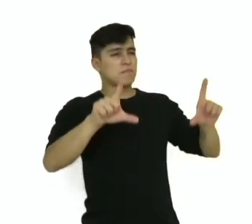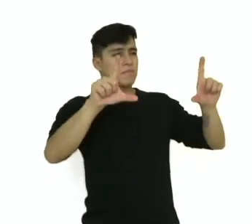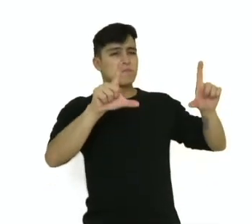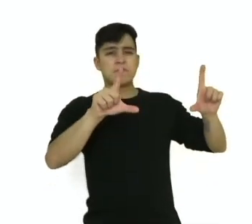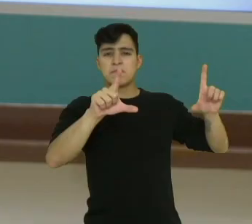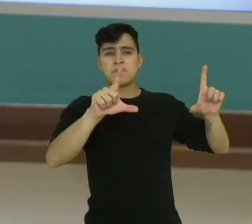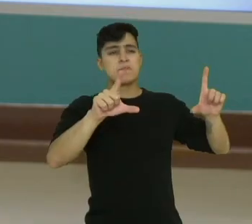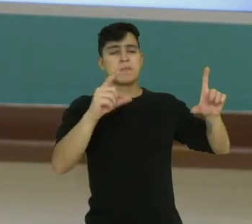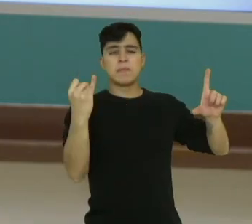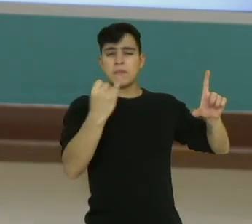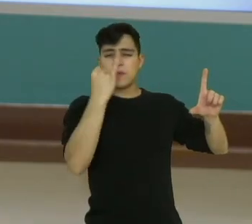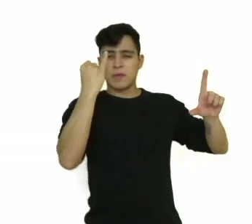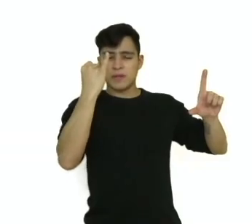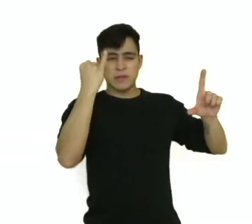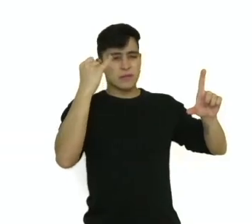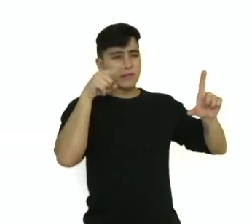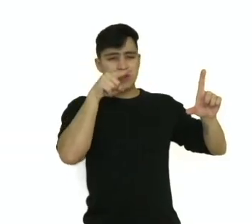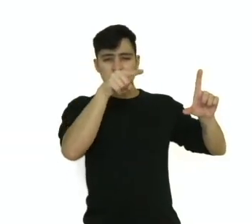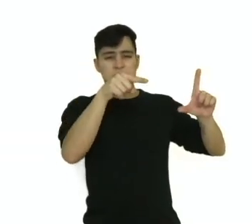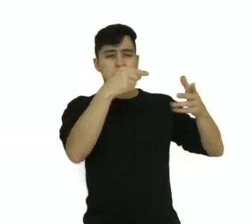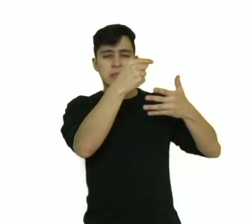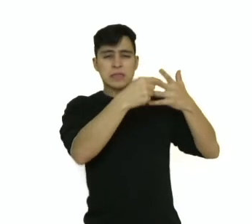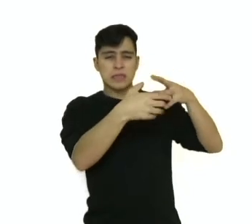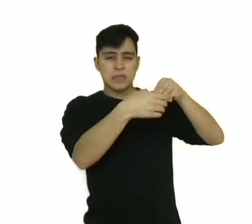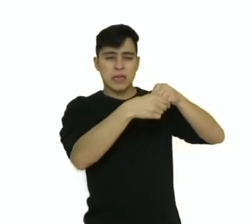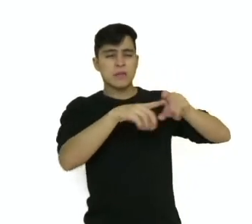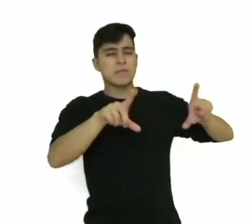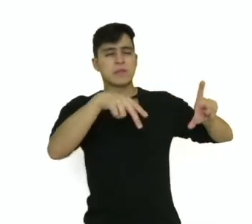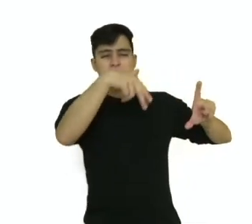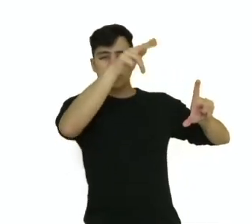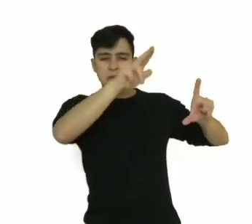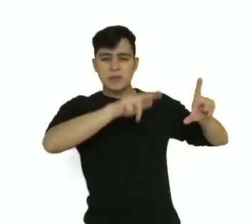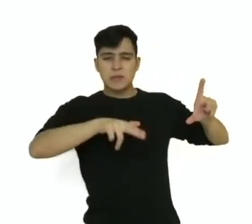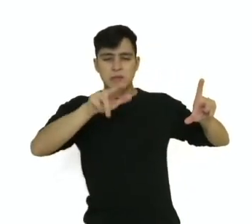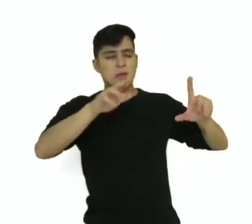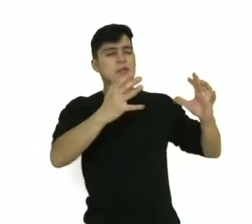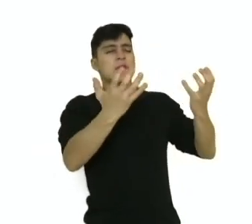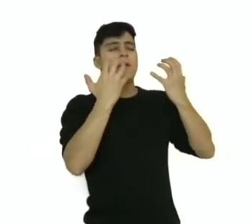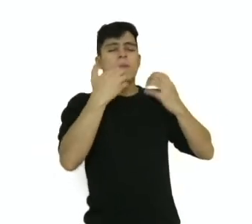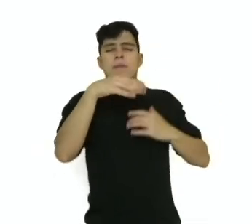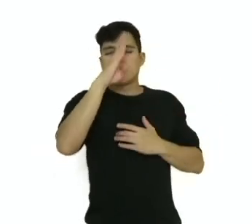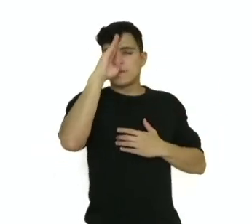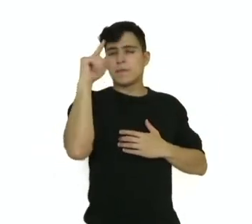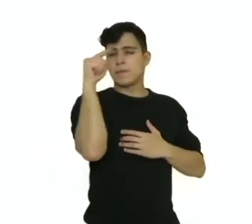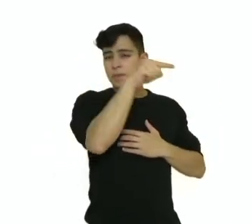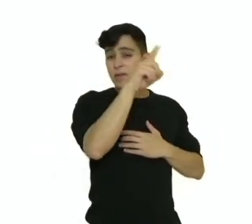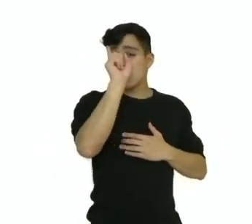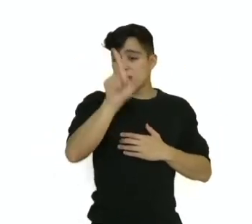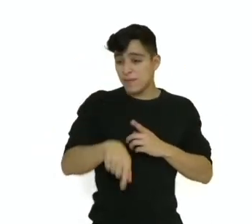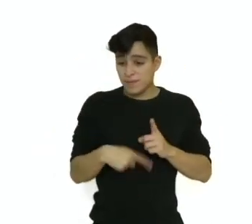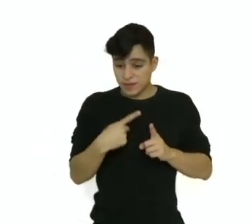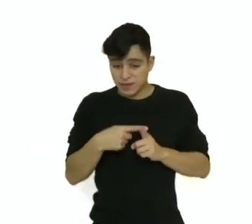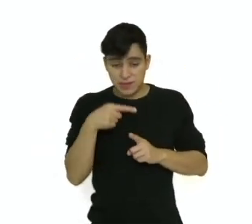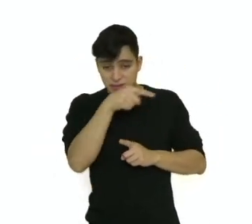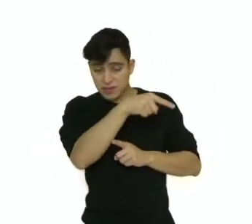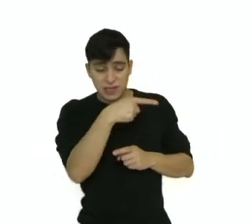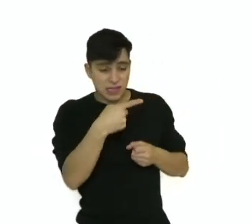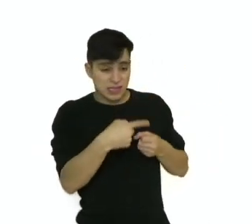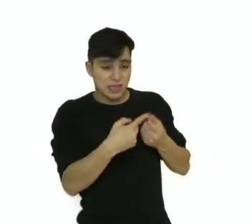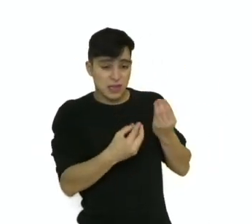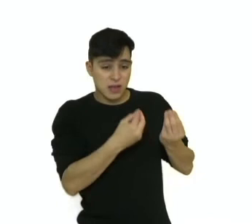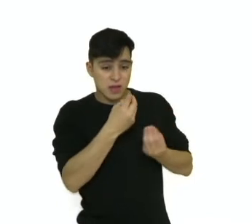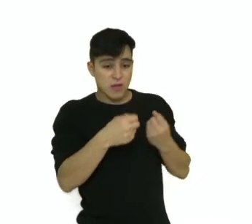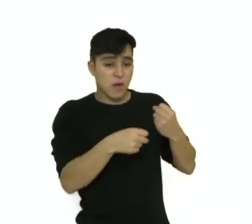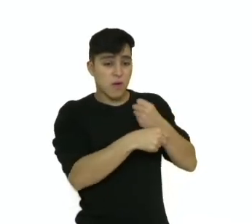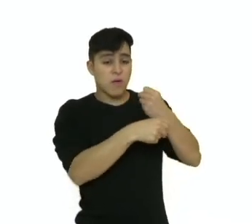asteca, pintada, né, pelo Diego Rivera? Veja, destaca-se o fato da cidade ter sido construída sobre